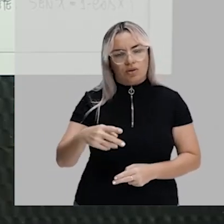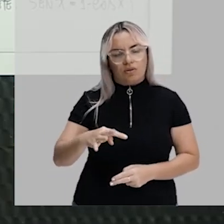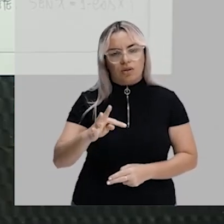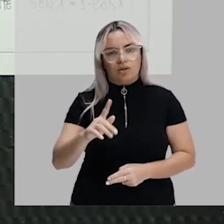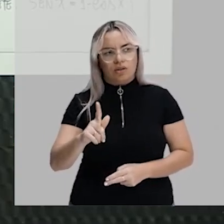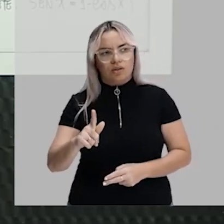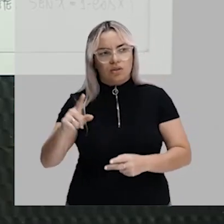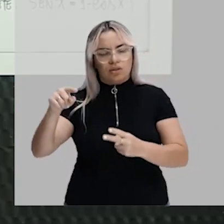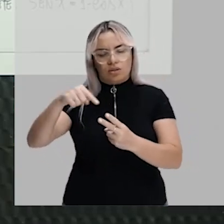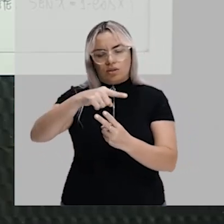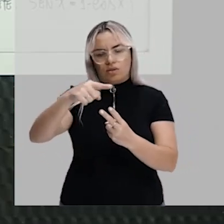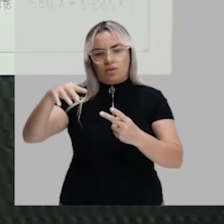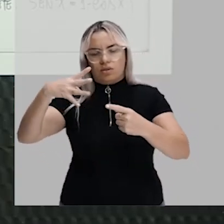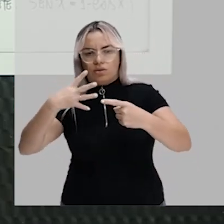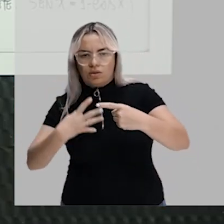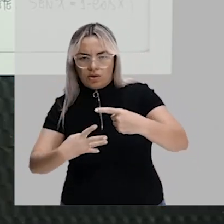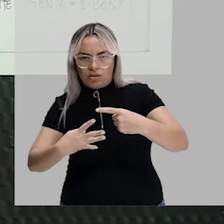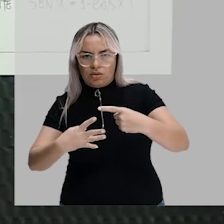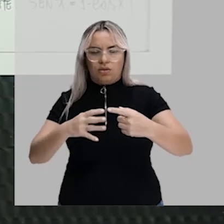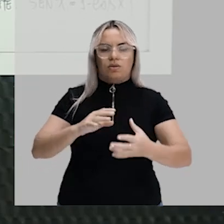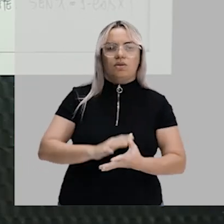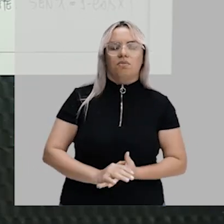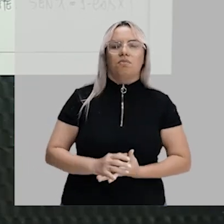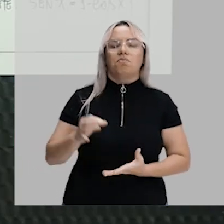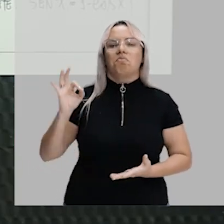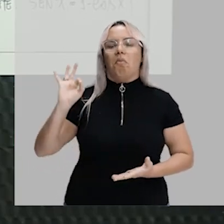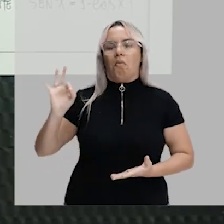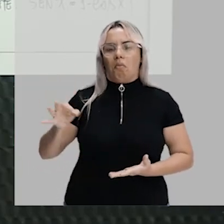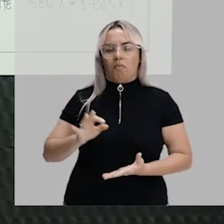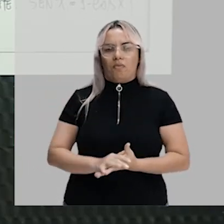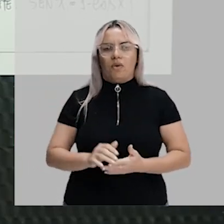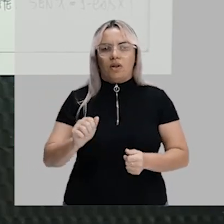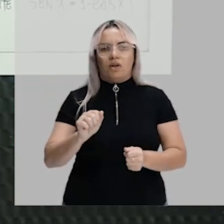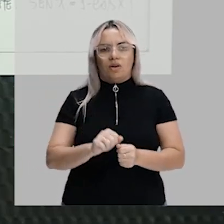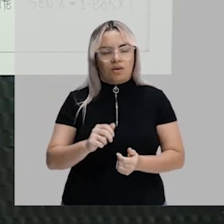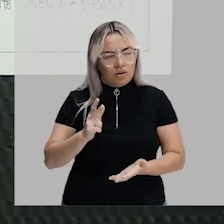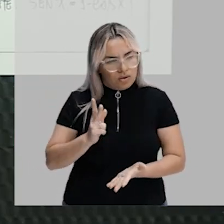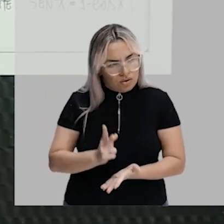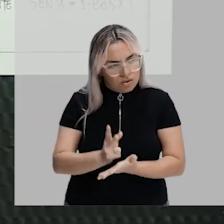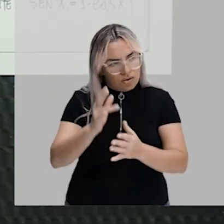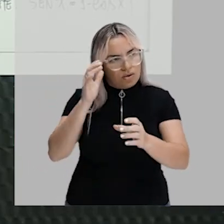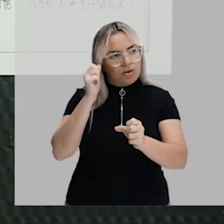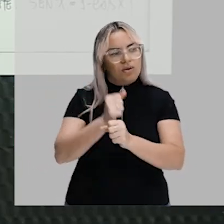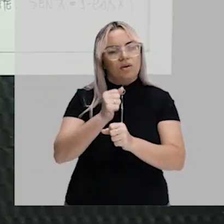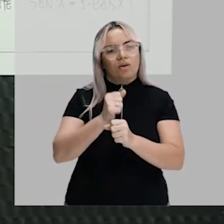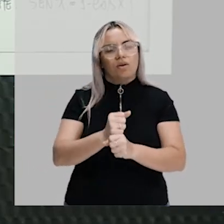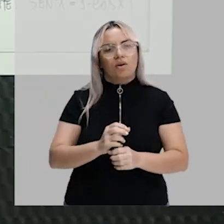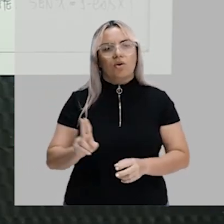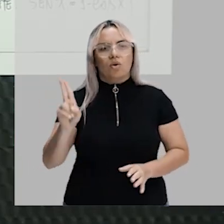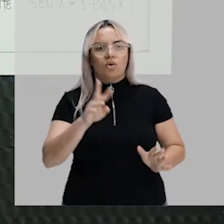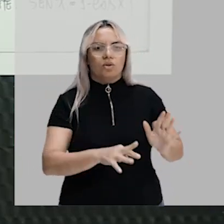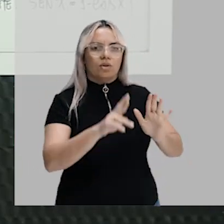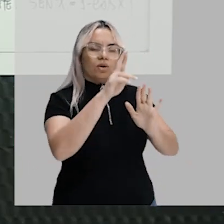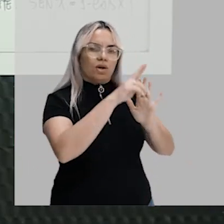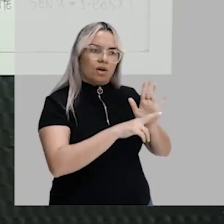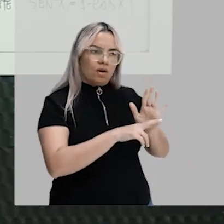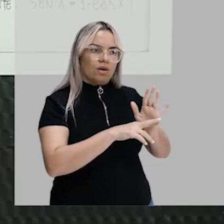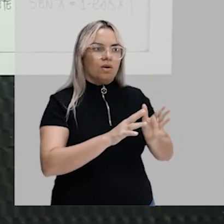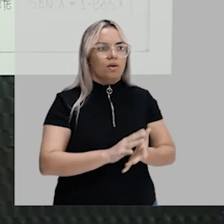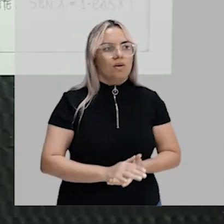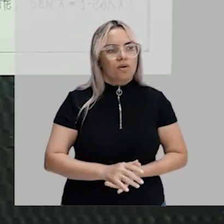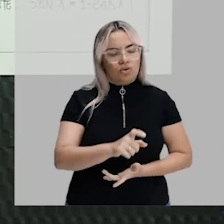4 certo galera feito isso que que a gente vai fazer vamos aplicar aqui a regra ó então x vai ser